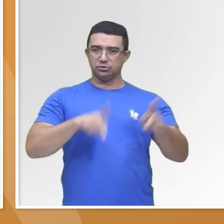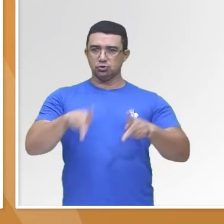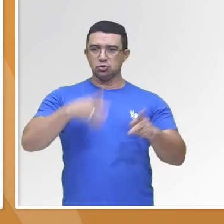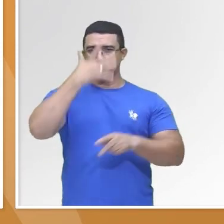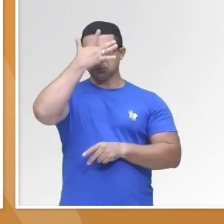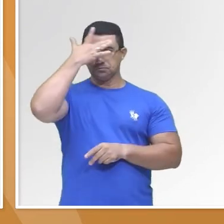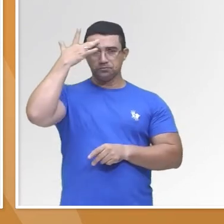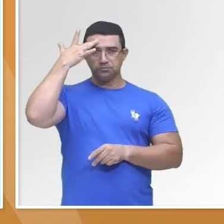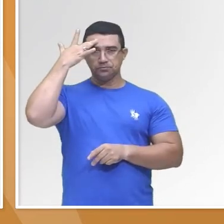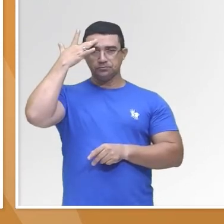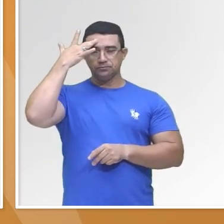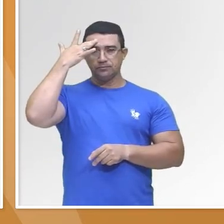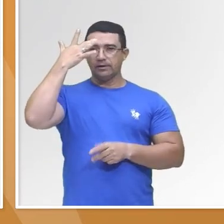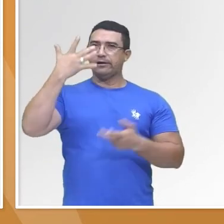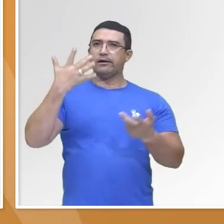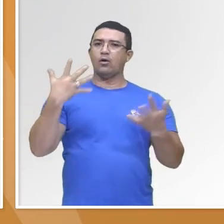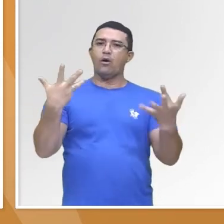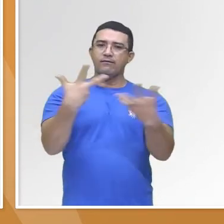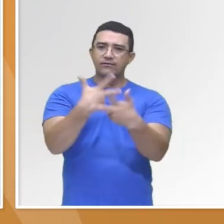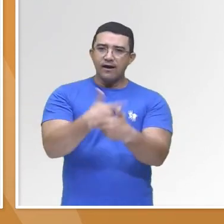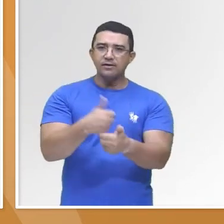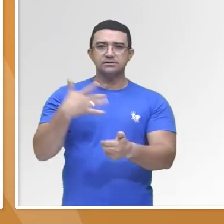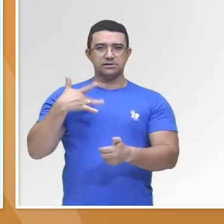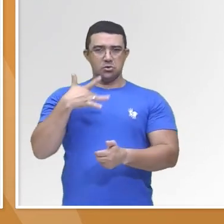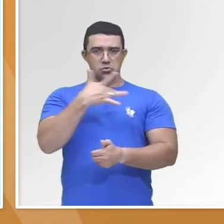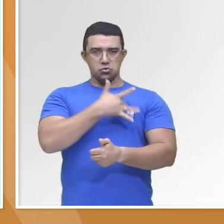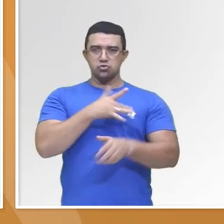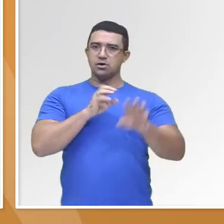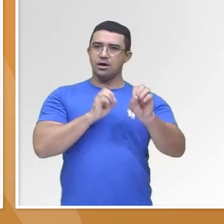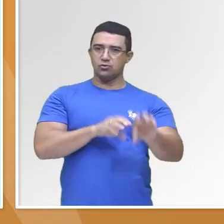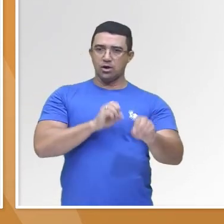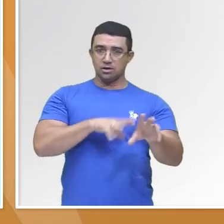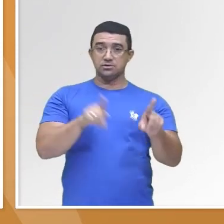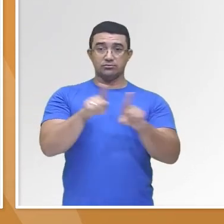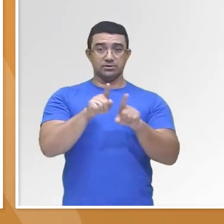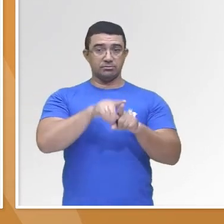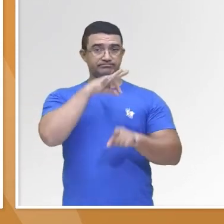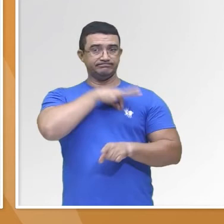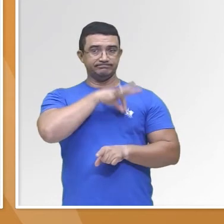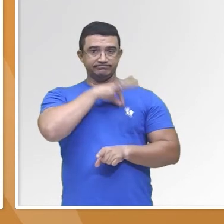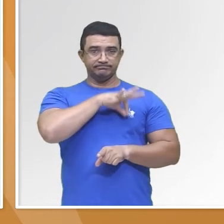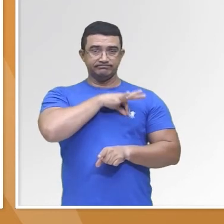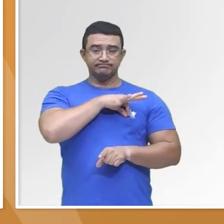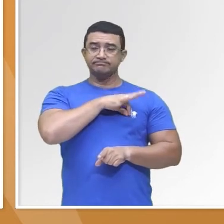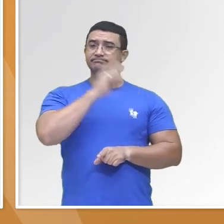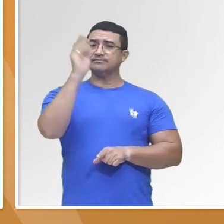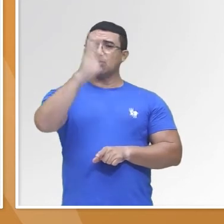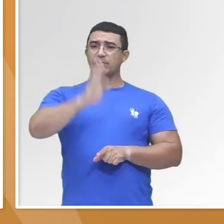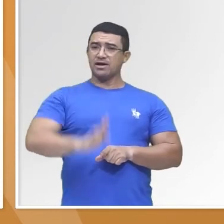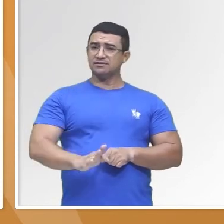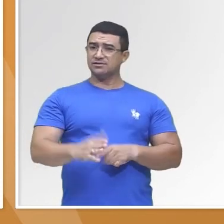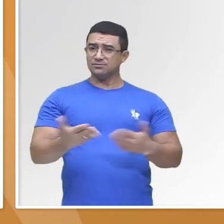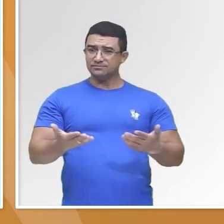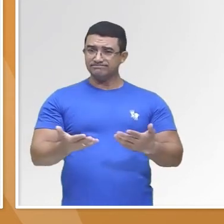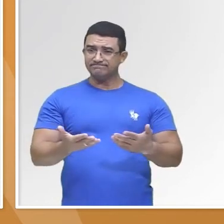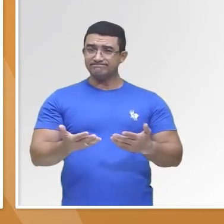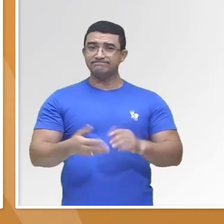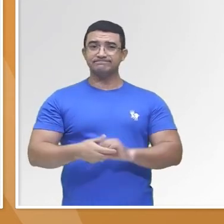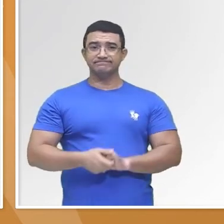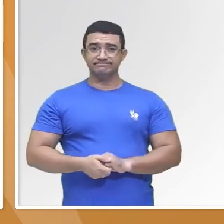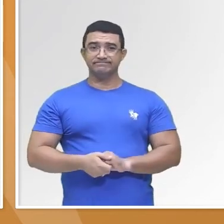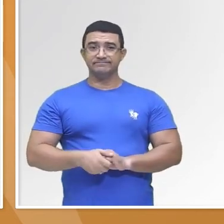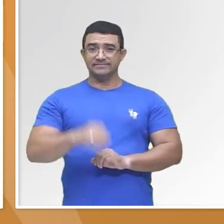tá? Qualidade na questão da saúde, da educação e da renda. E o nosso país, professora? O nosso país, né, ele fica